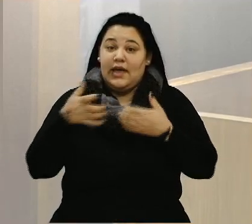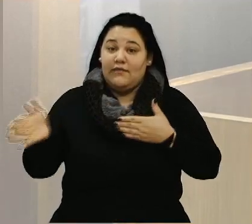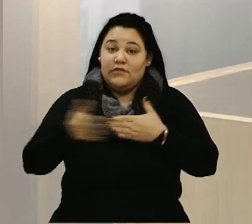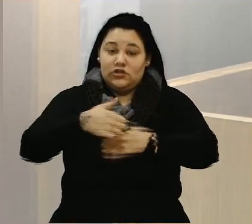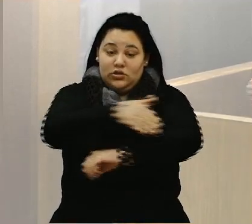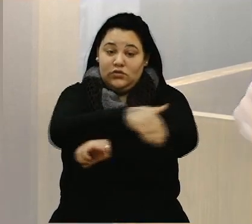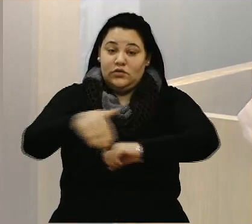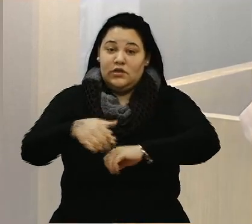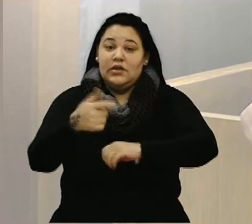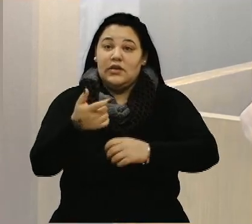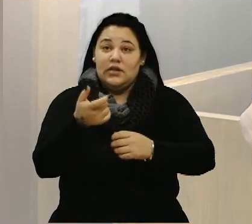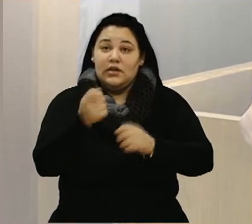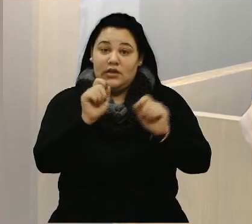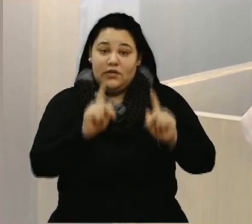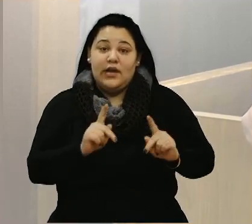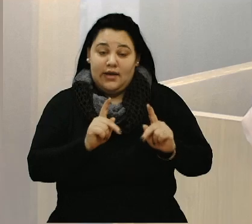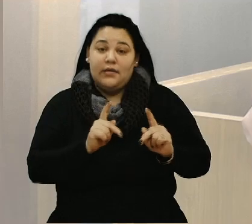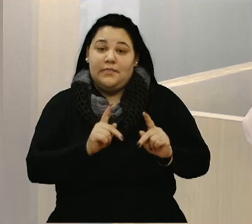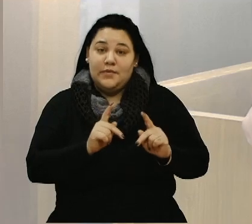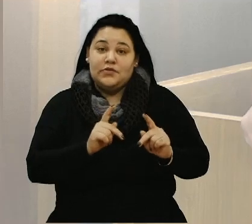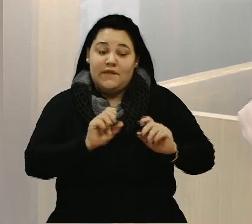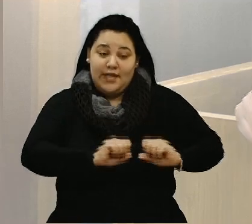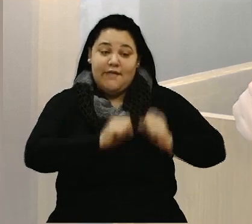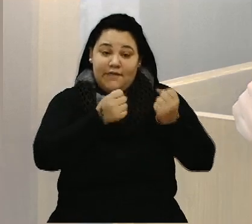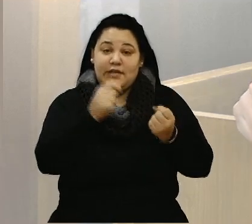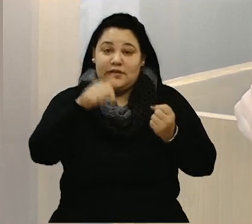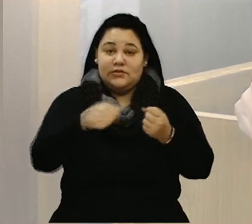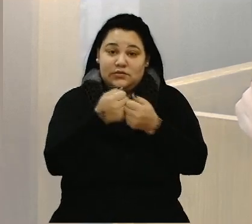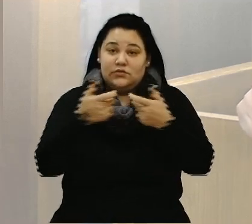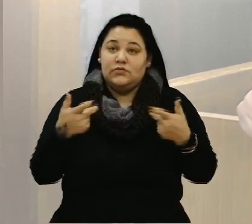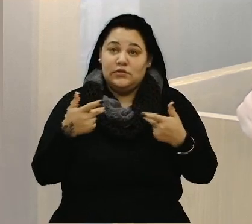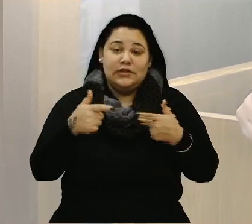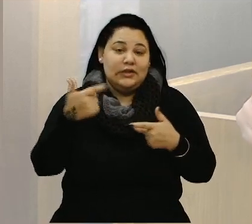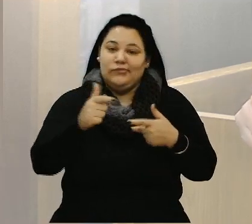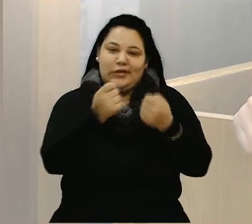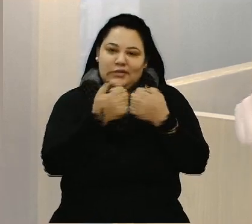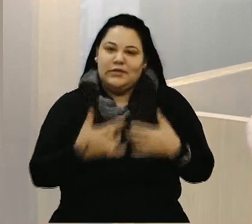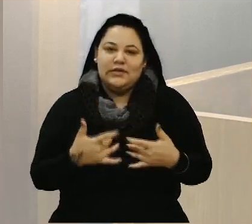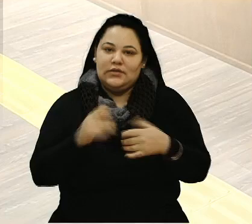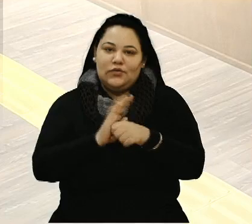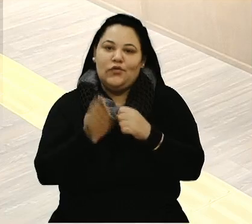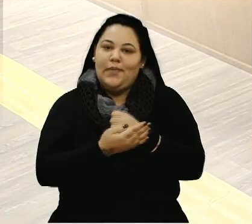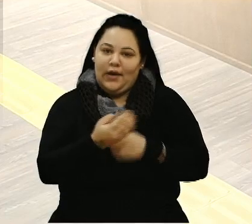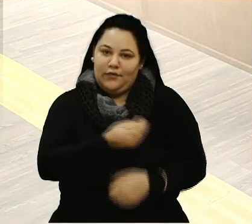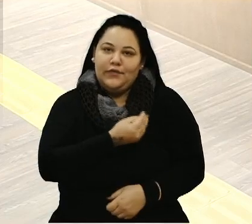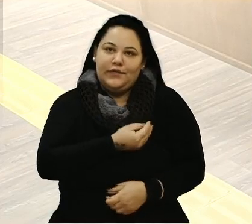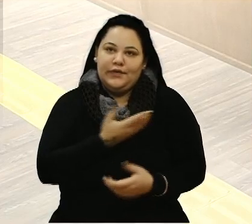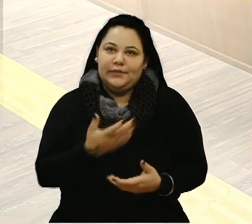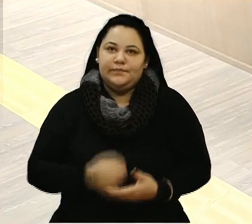vá lá defender essa situação absolutamente injustificável que o nosso bairro vive. Obrigado, presidente. Questão